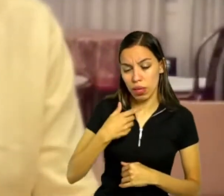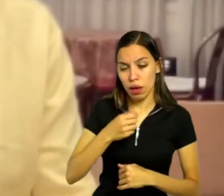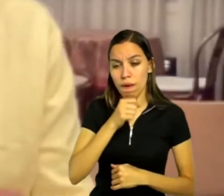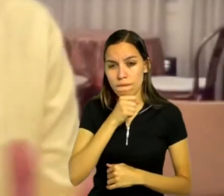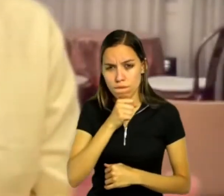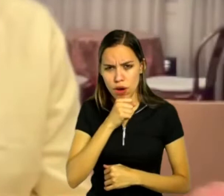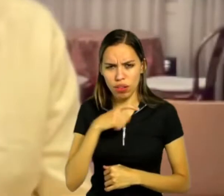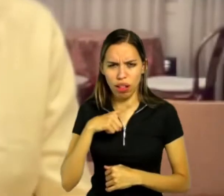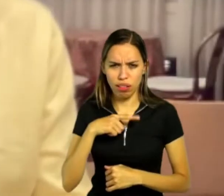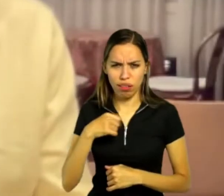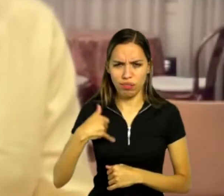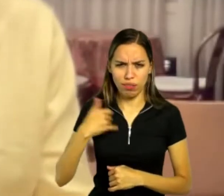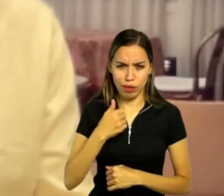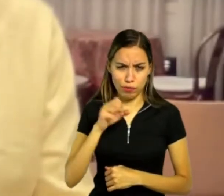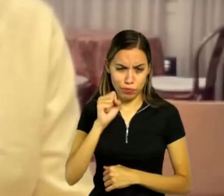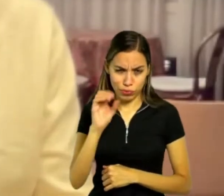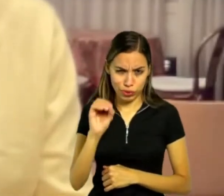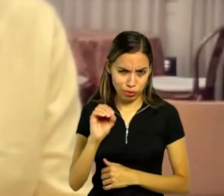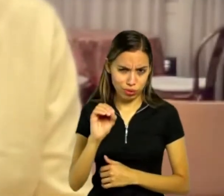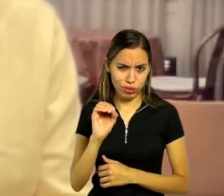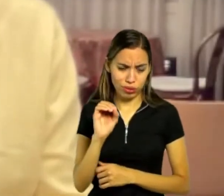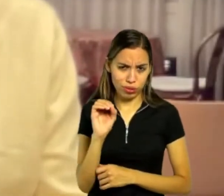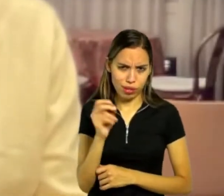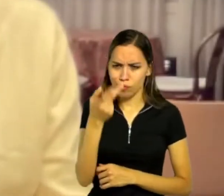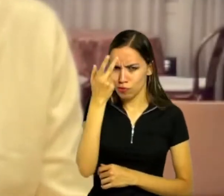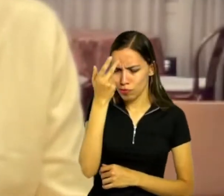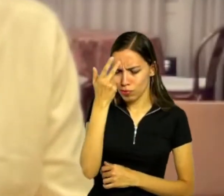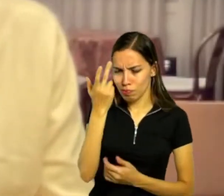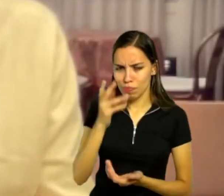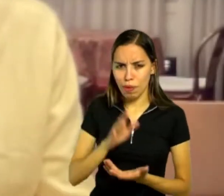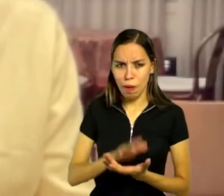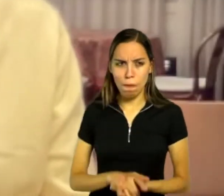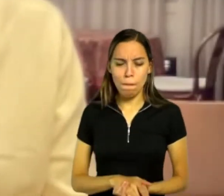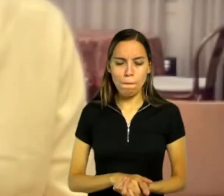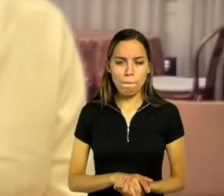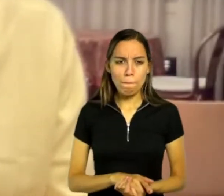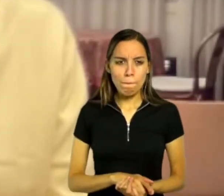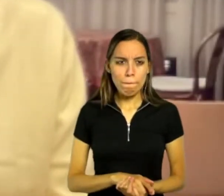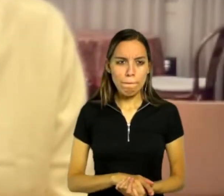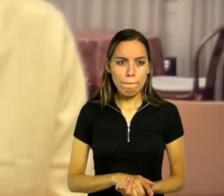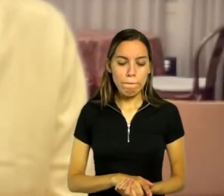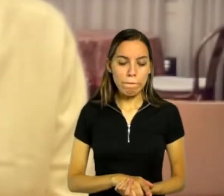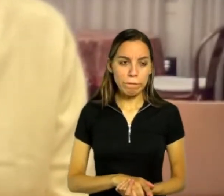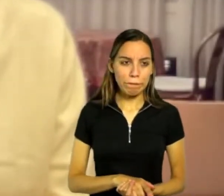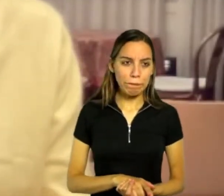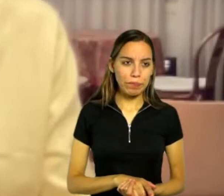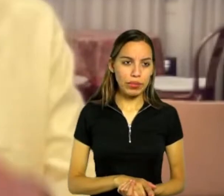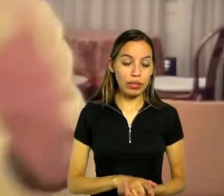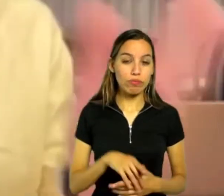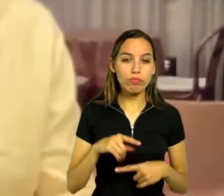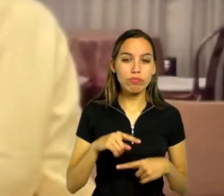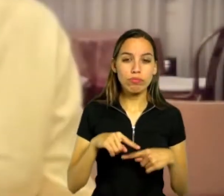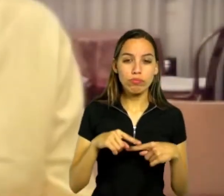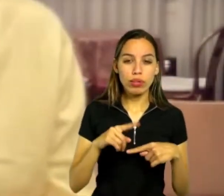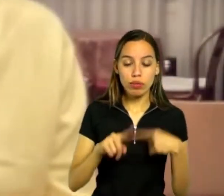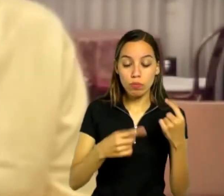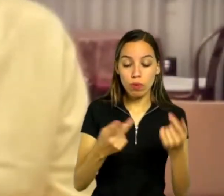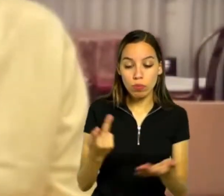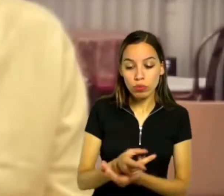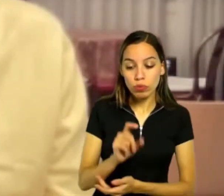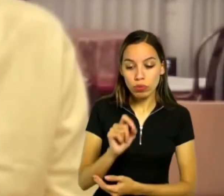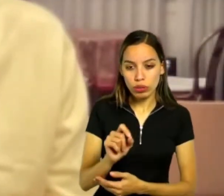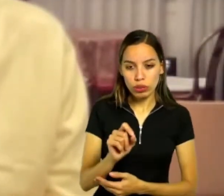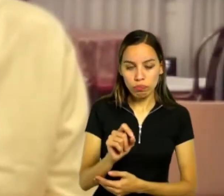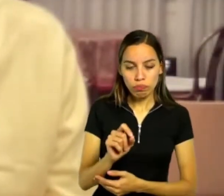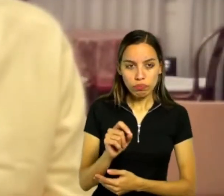claro que nós passamos a ter um outro grau de exigência. Depois, o que acontecia antes? As pessoas não tinham direito a